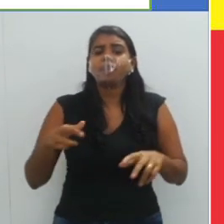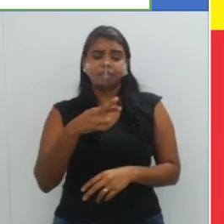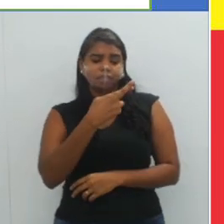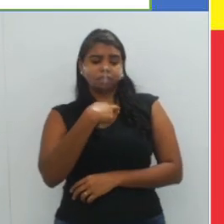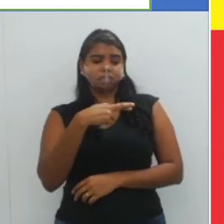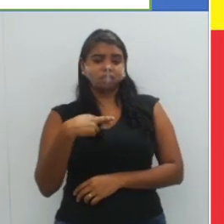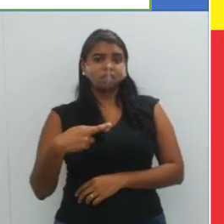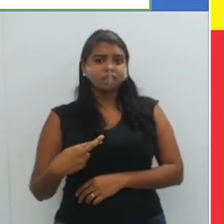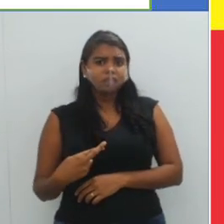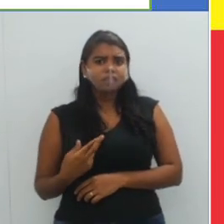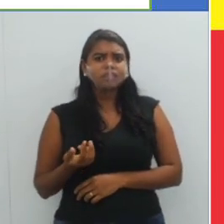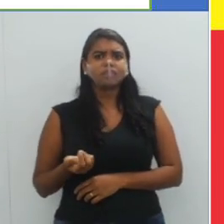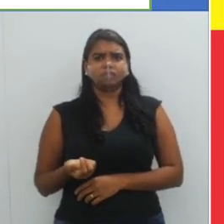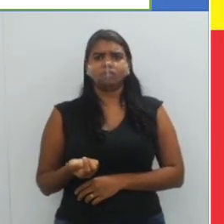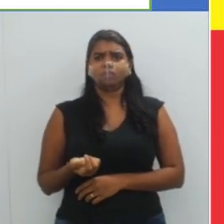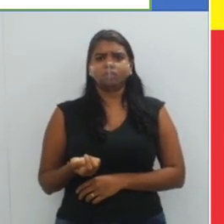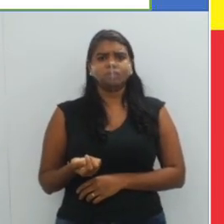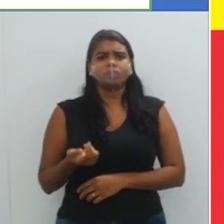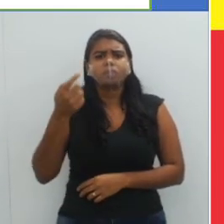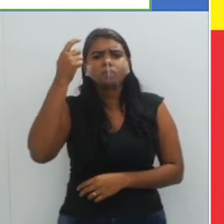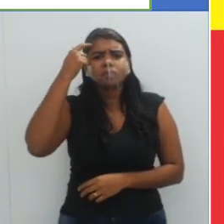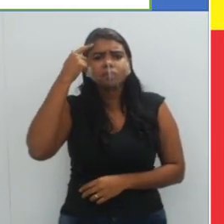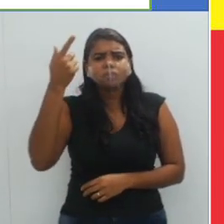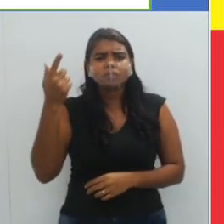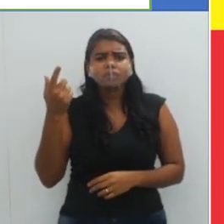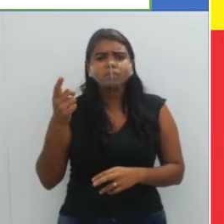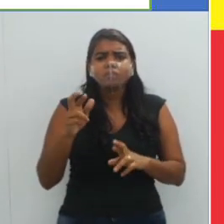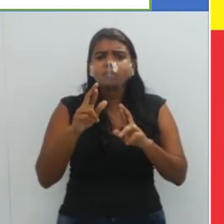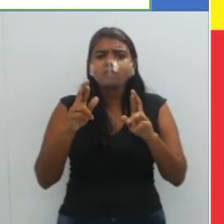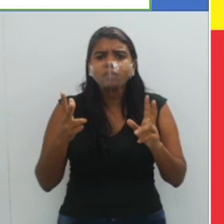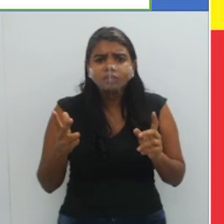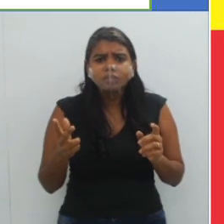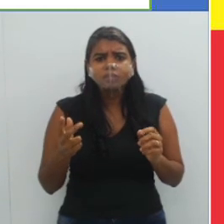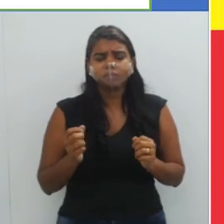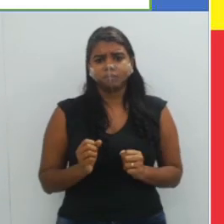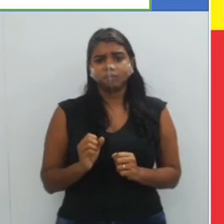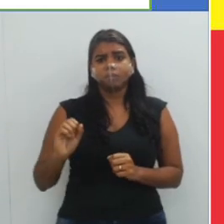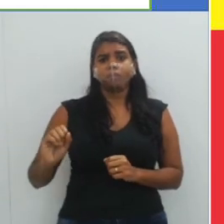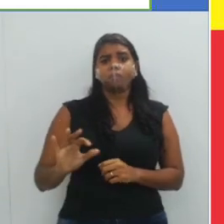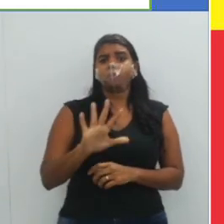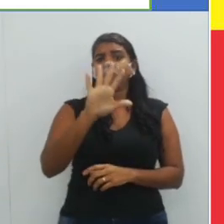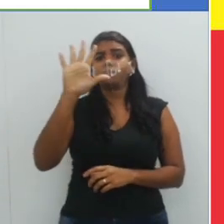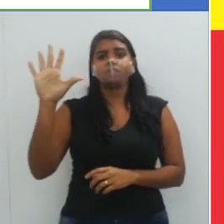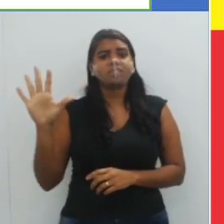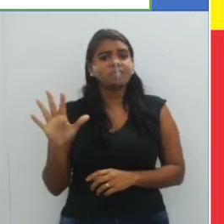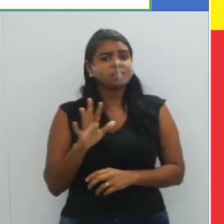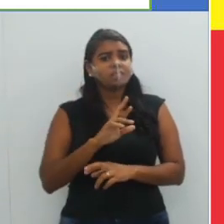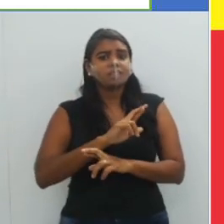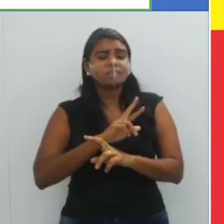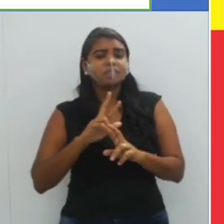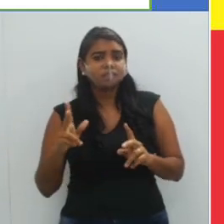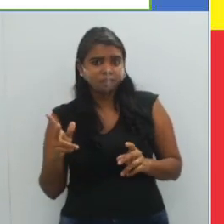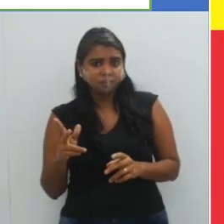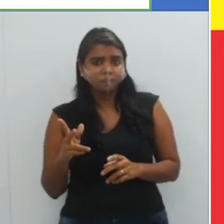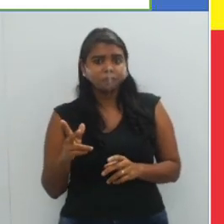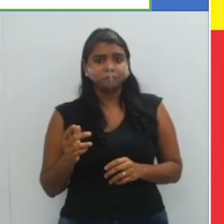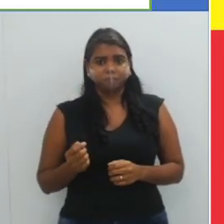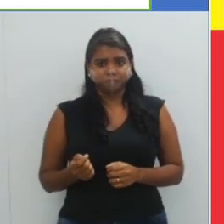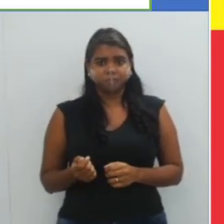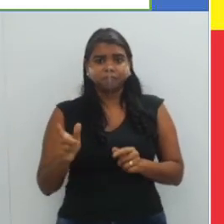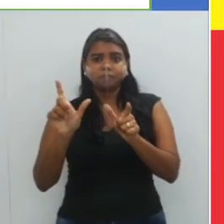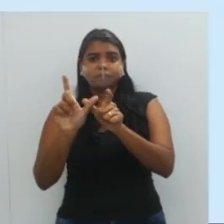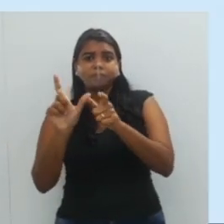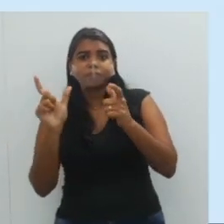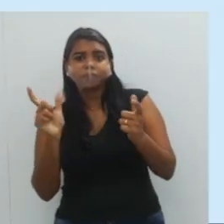religiões, membros de vários pensamentos. Então, a pluralidade e não a singularidade,